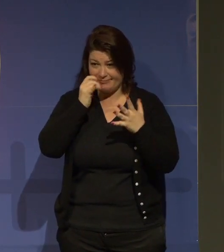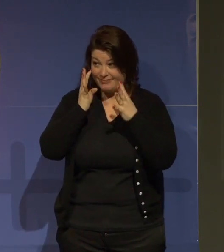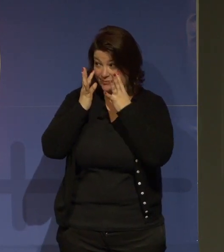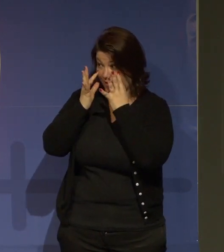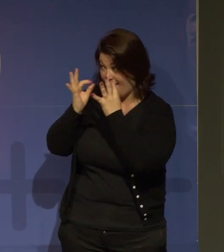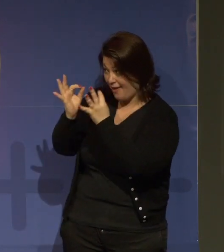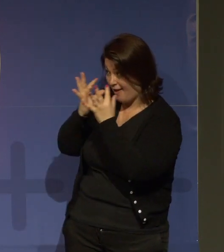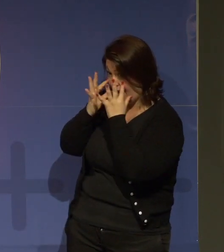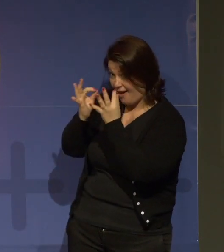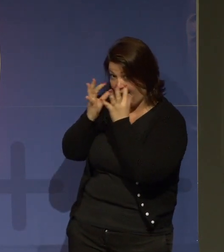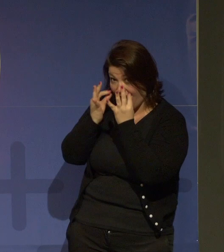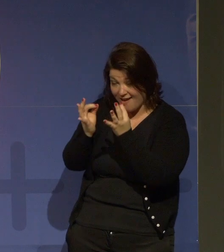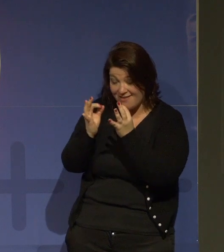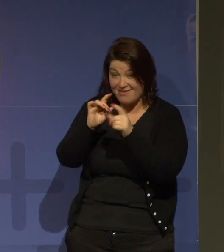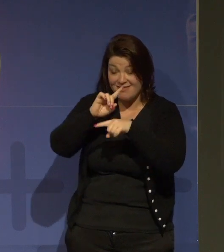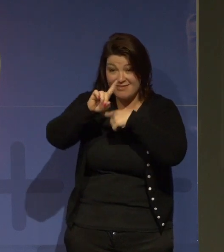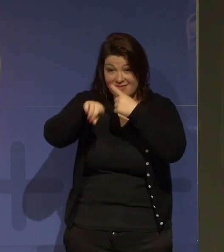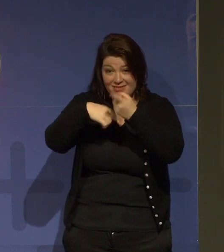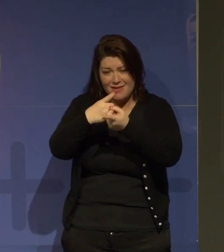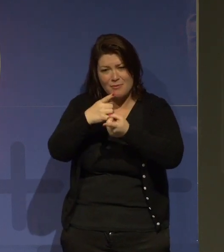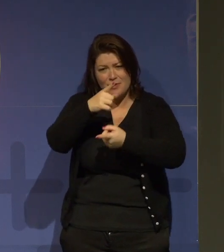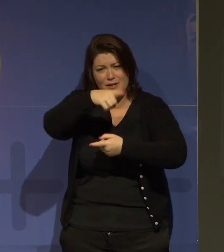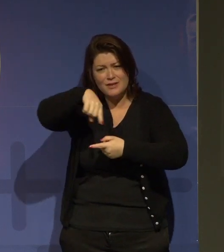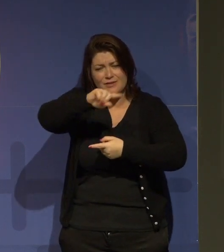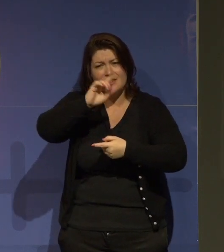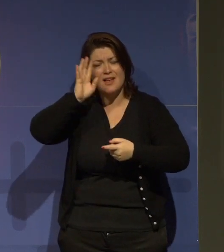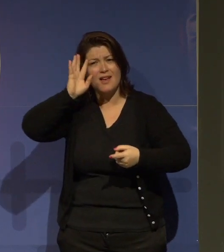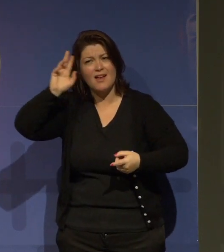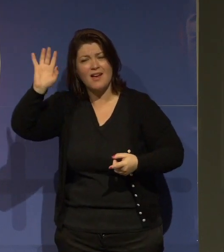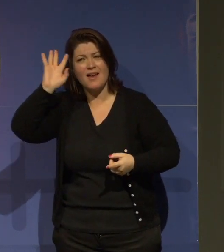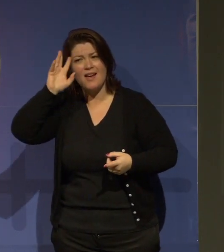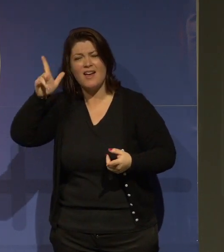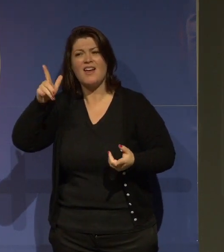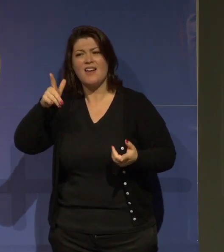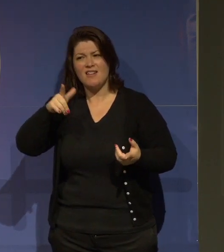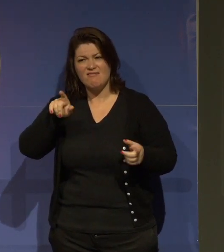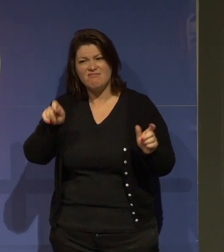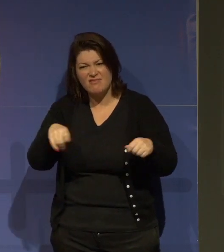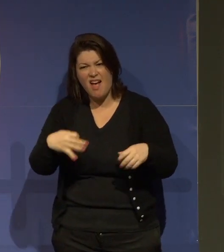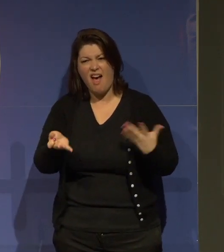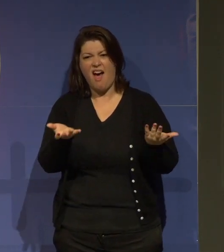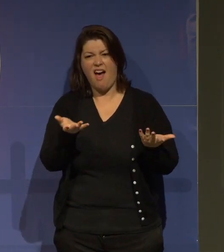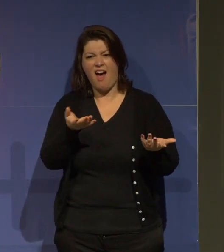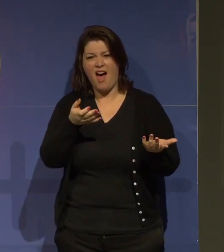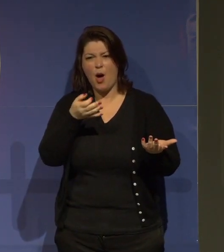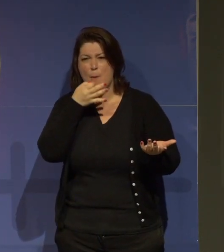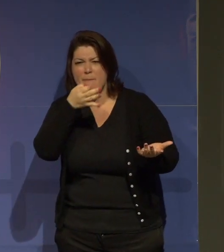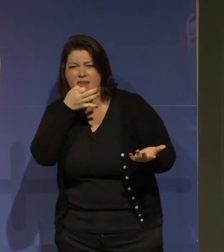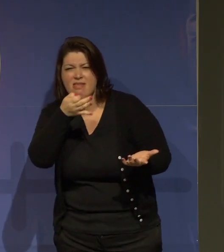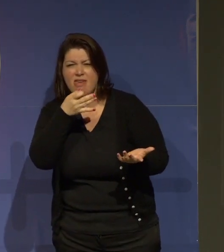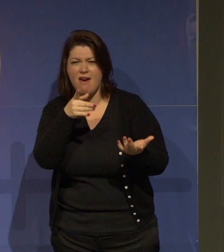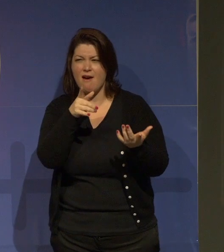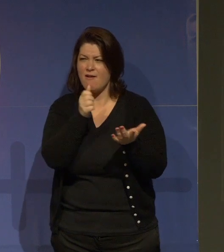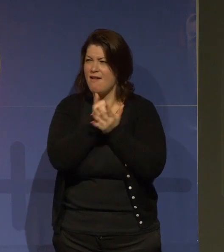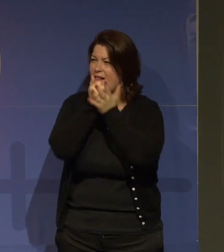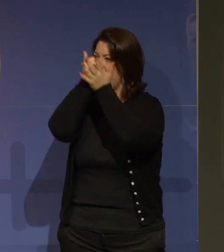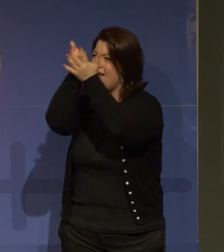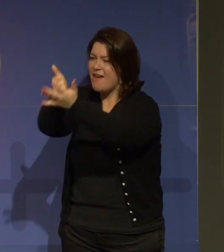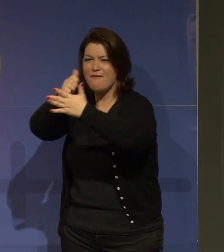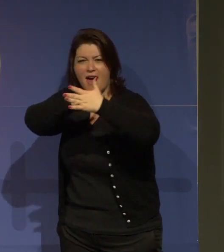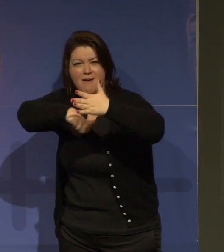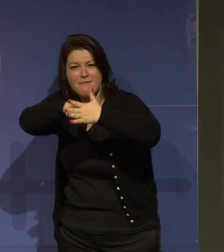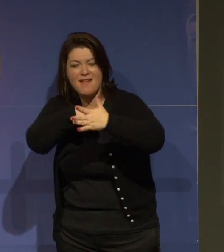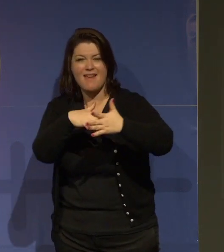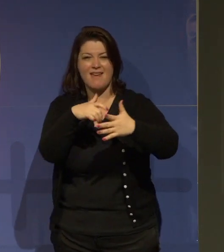minha passagem, com mais argumentos, né, seja para vocês levarem para as empresas, para os